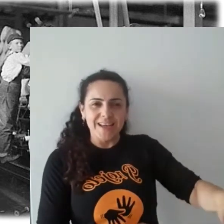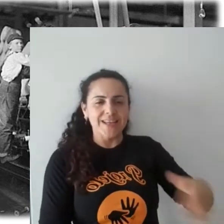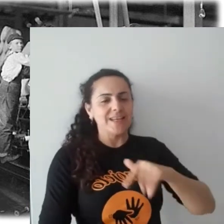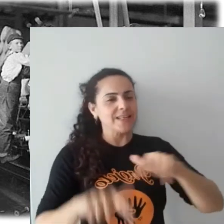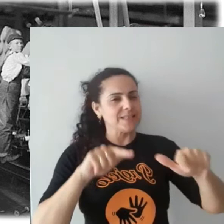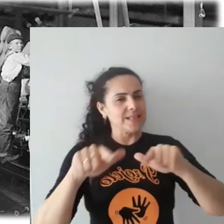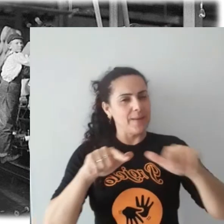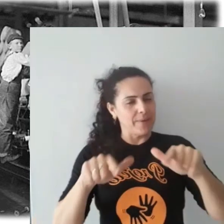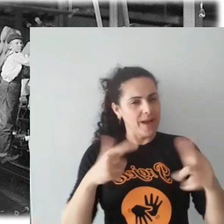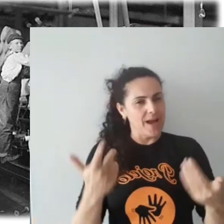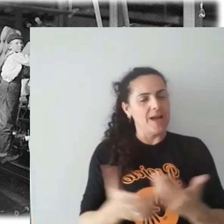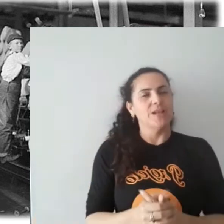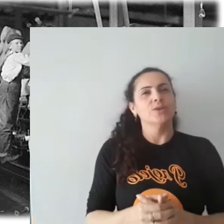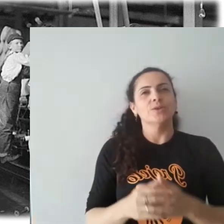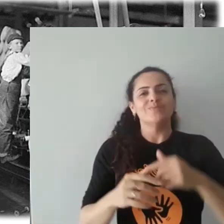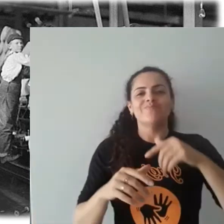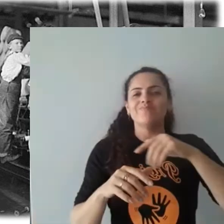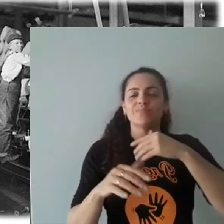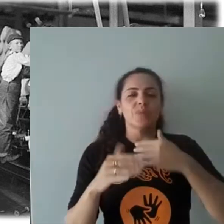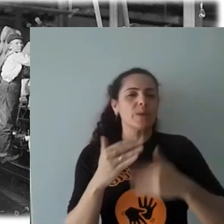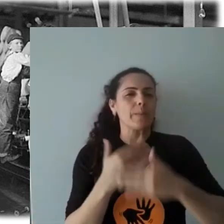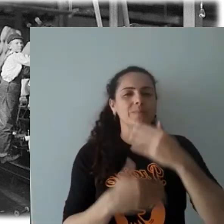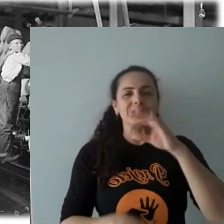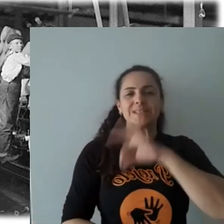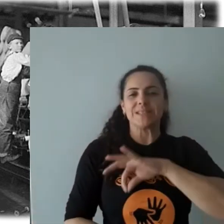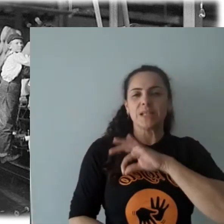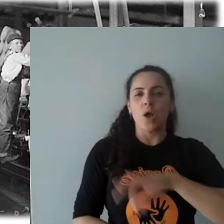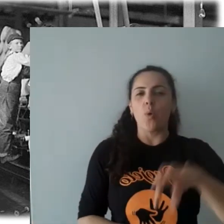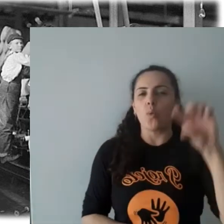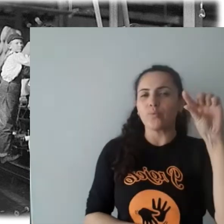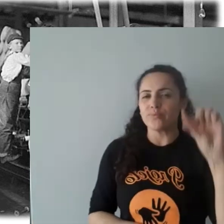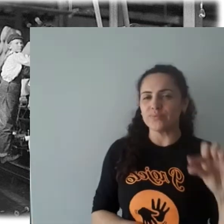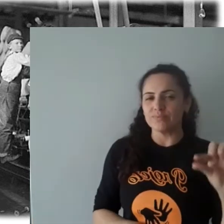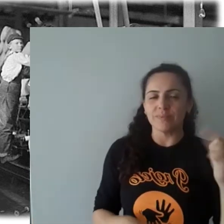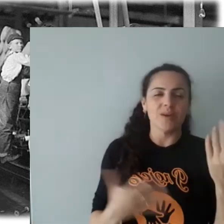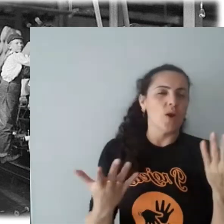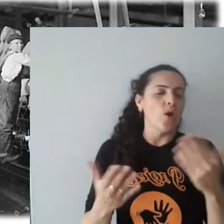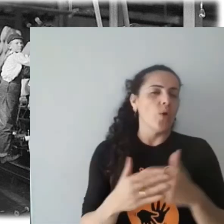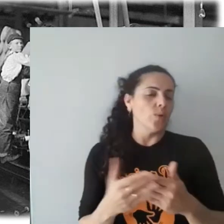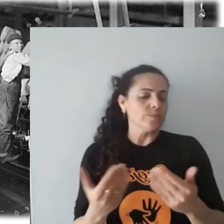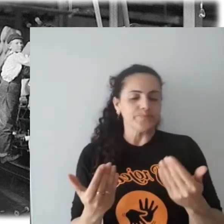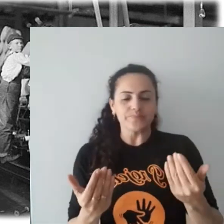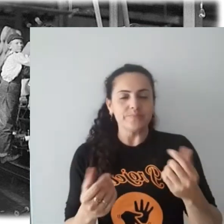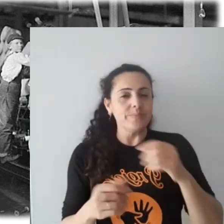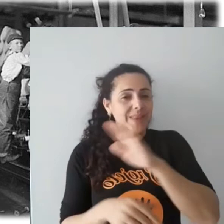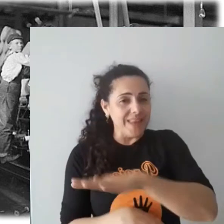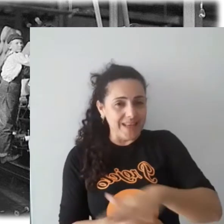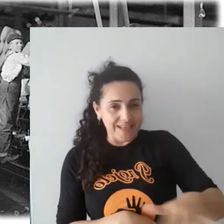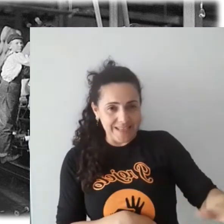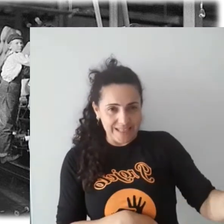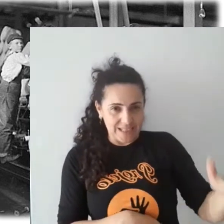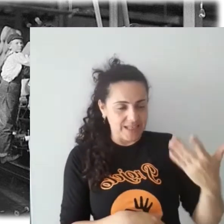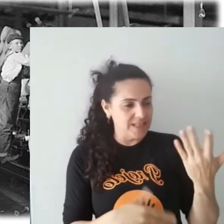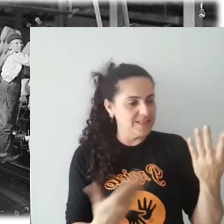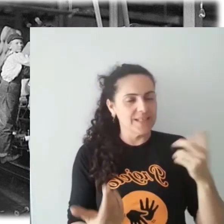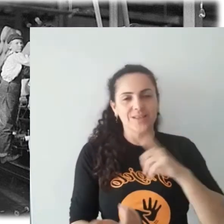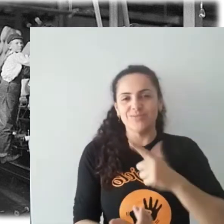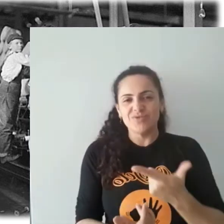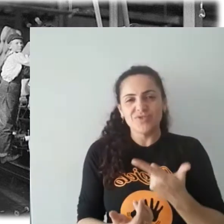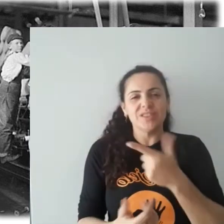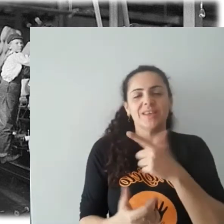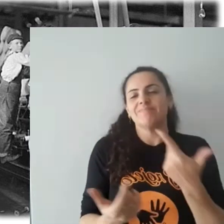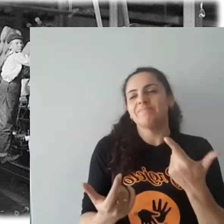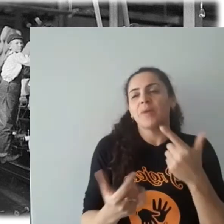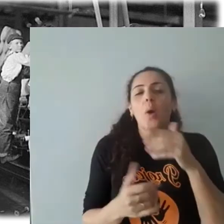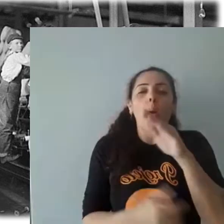Então, ou era bebê ou era adulto. Então, uma criança desse tamanho aí, né, como mostra na imagem, já era considerado um adulto, tá?